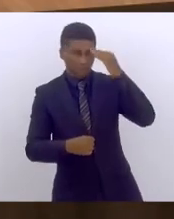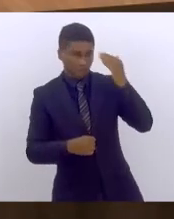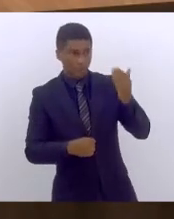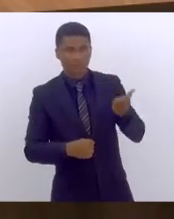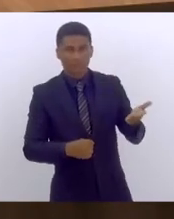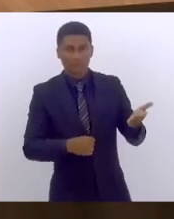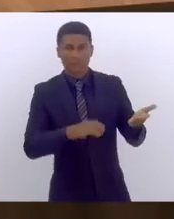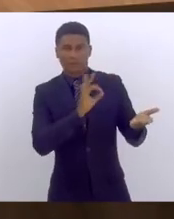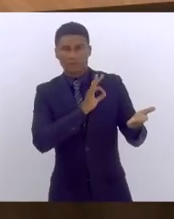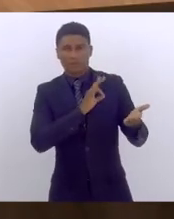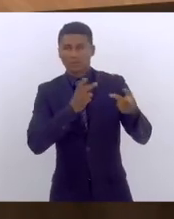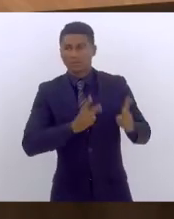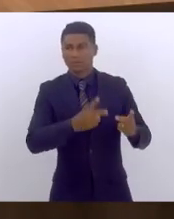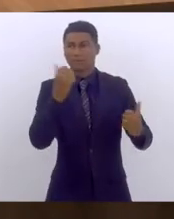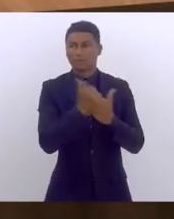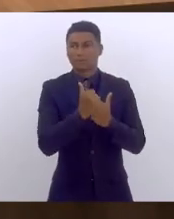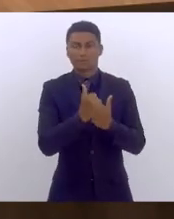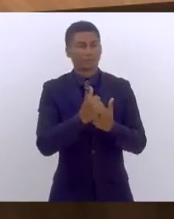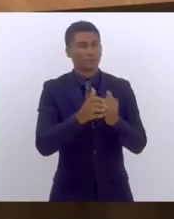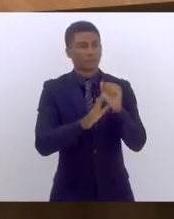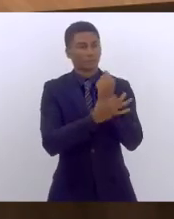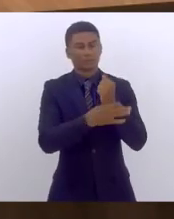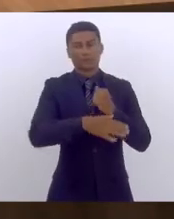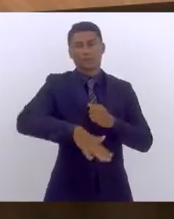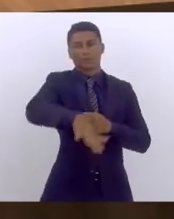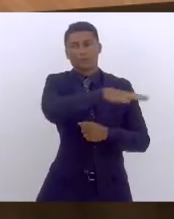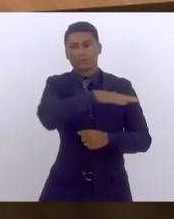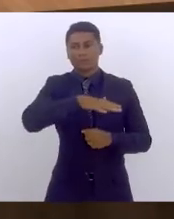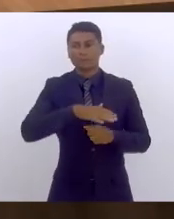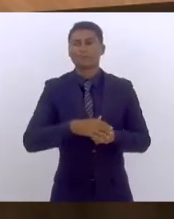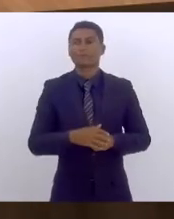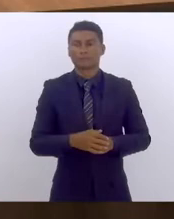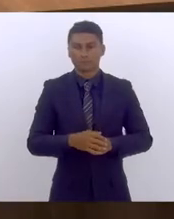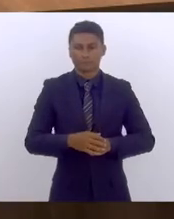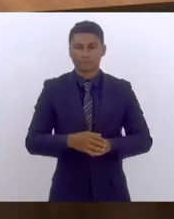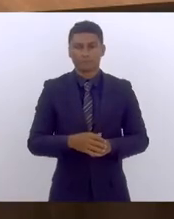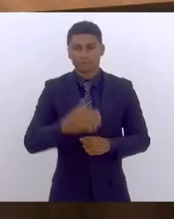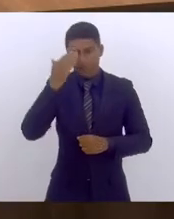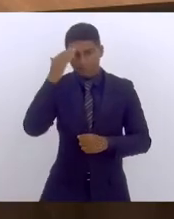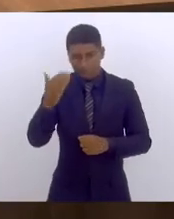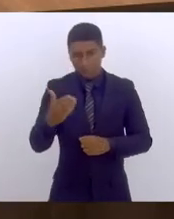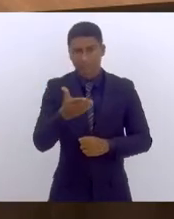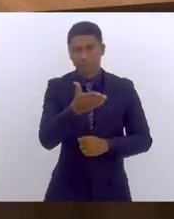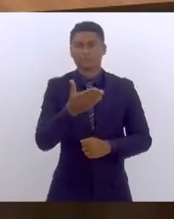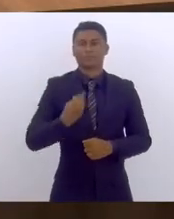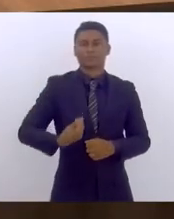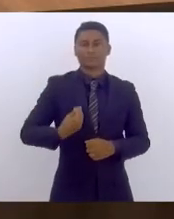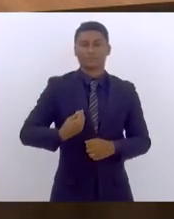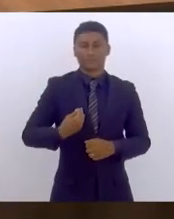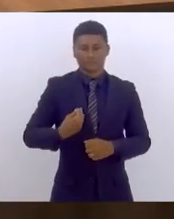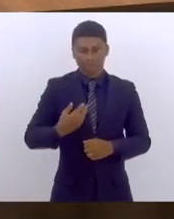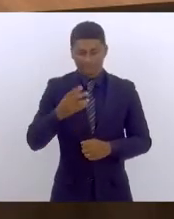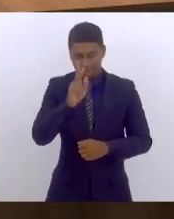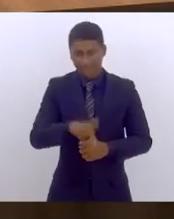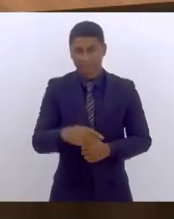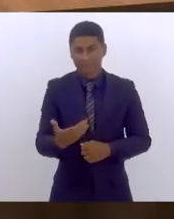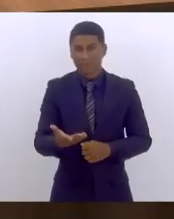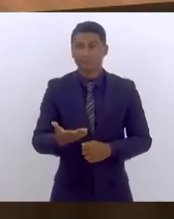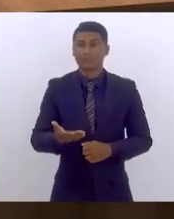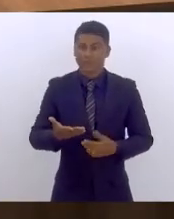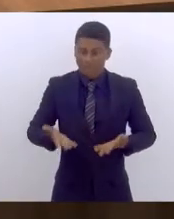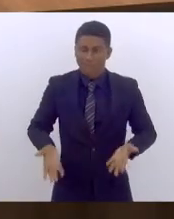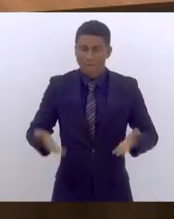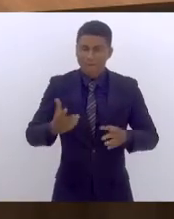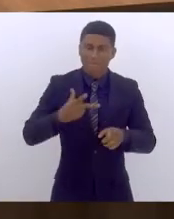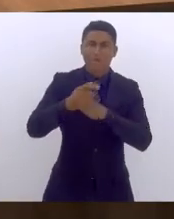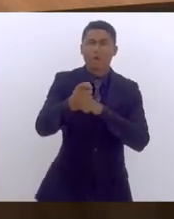dos policiais também, das forças de segurança, assim como da Paola Silveira também. Muito obrigado, senhora presidente. Vamos à vitória, vamos à posse. E,